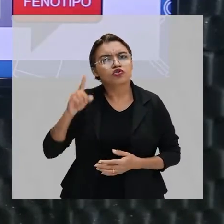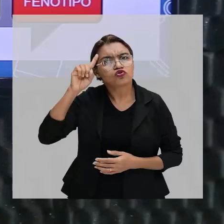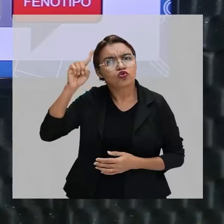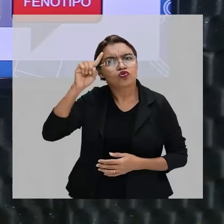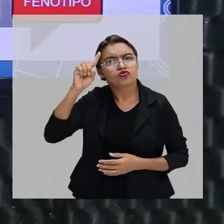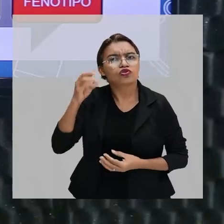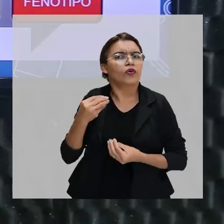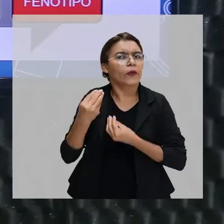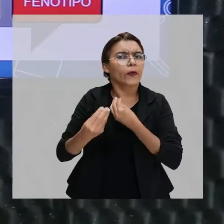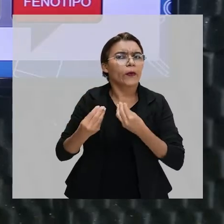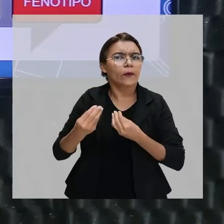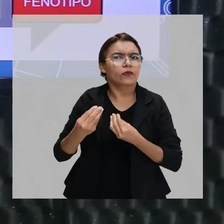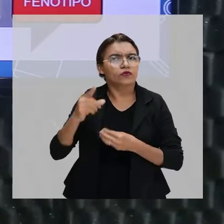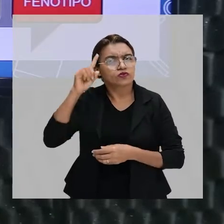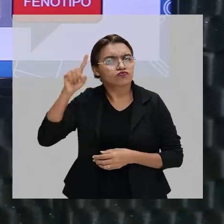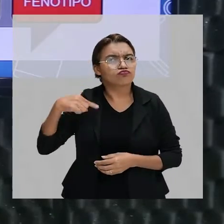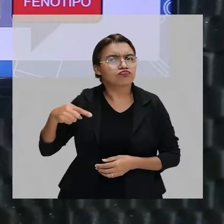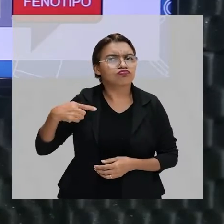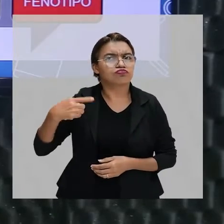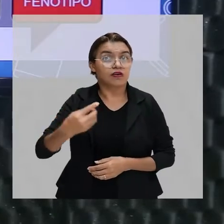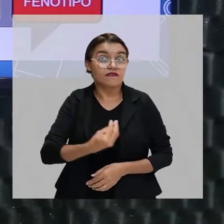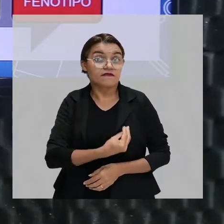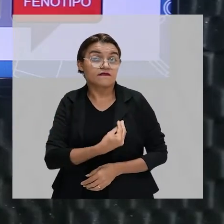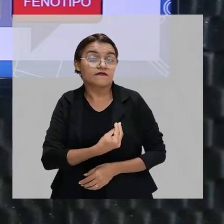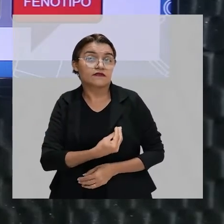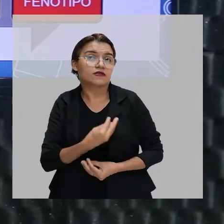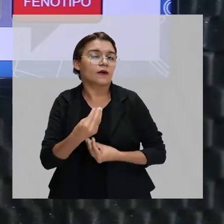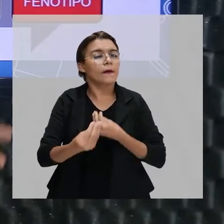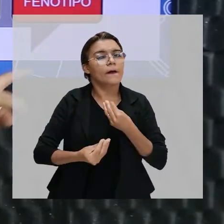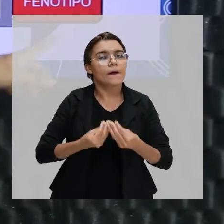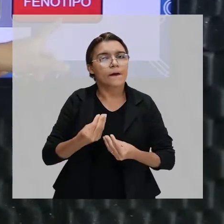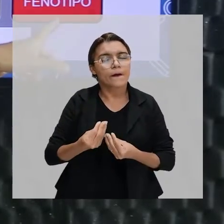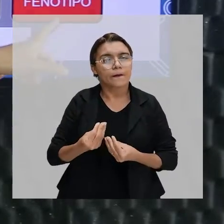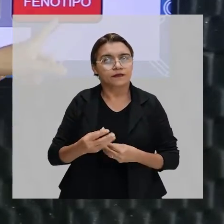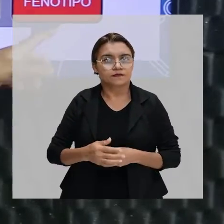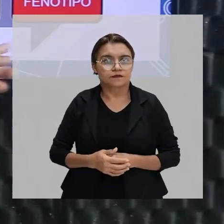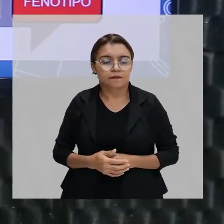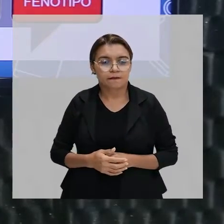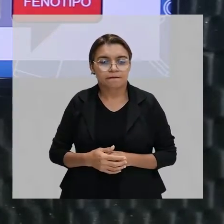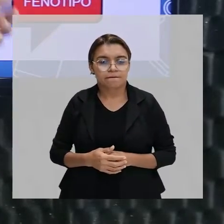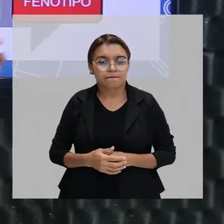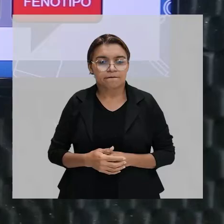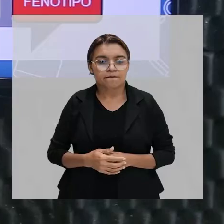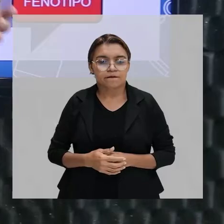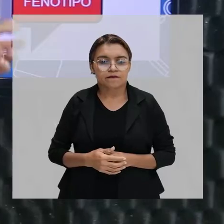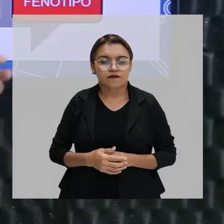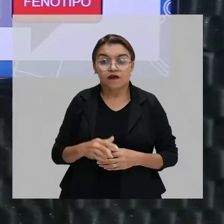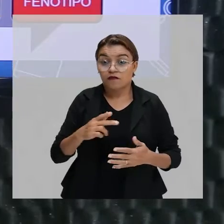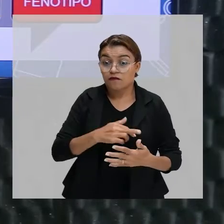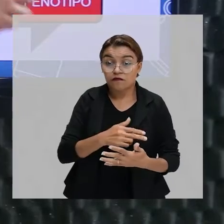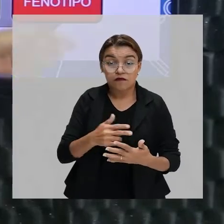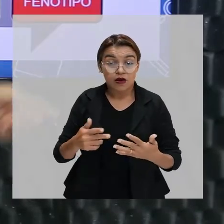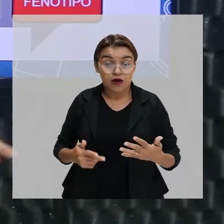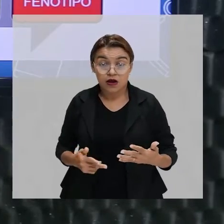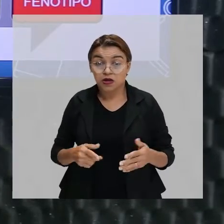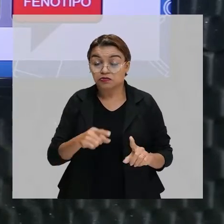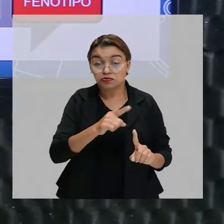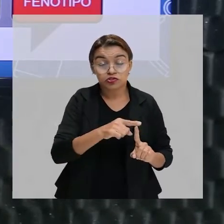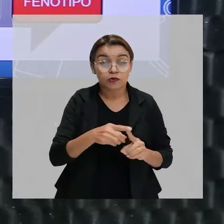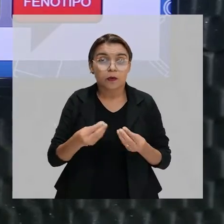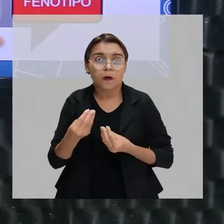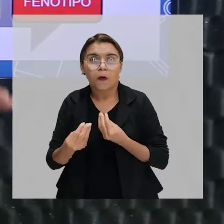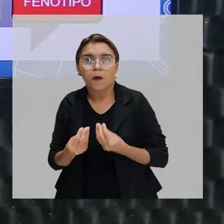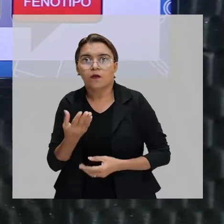indivíduo tem a rotina dele como é que é a vida dele digamos assim e o Finn nós são vários fatores como ele se